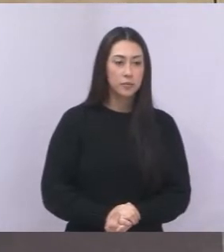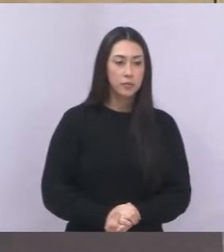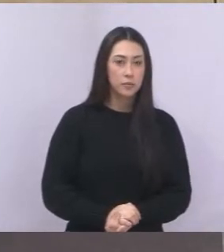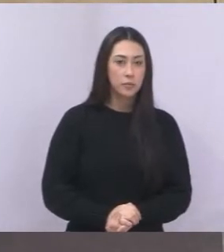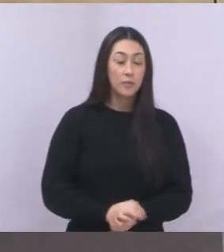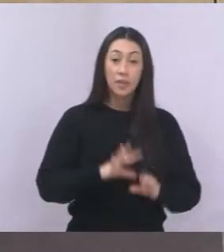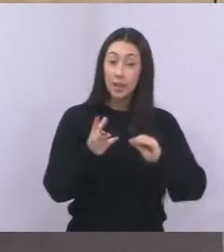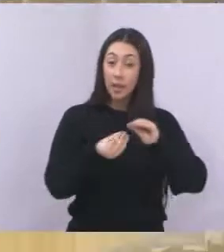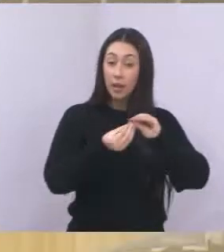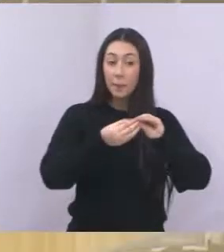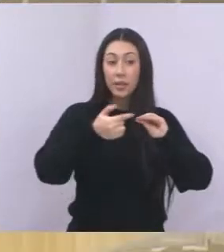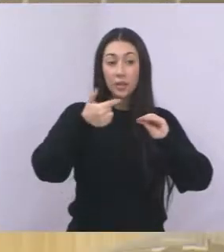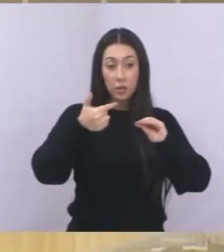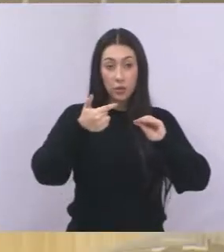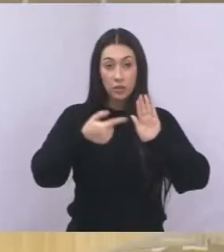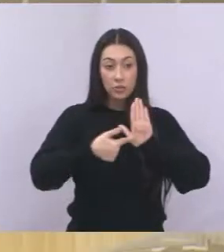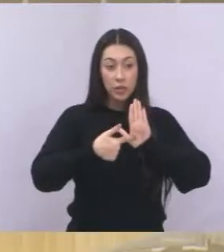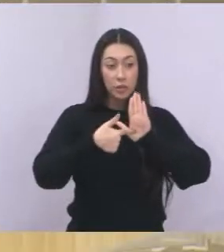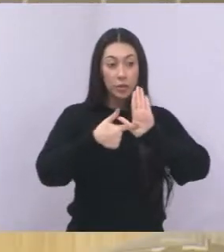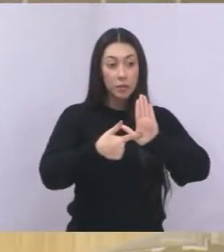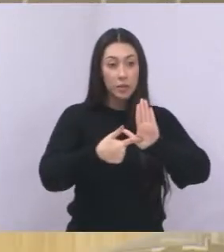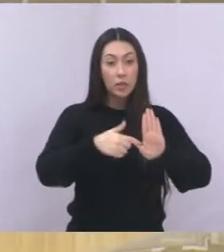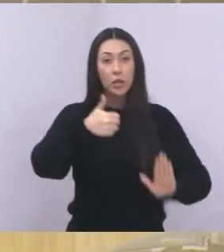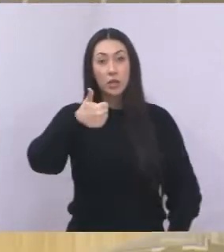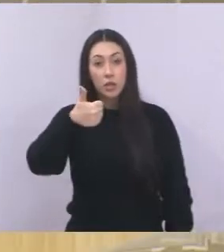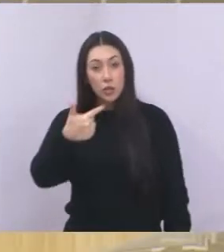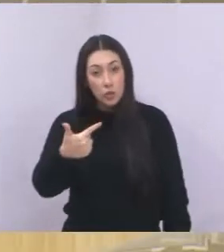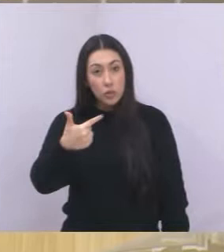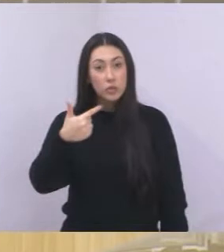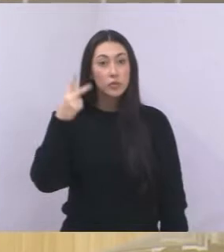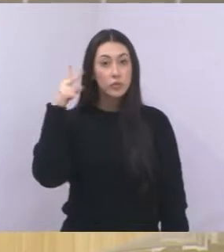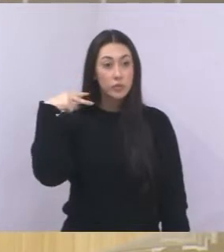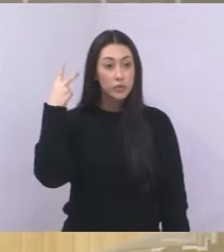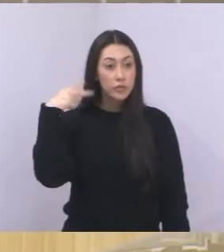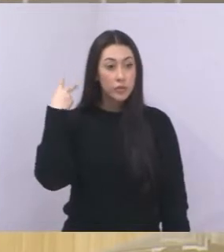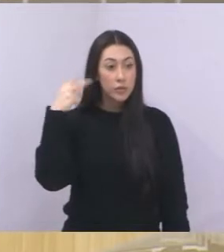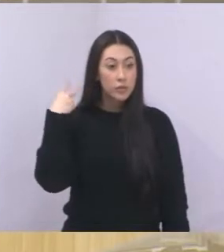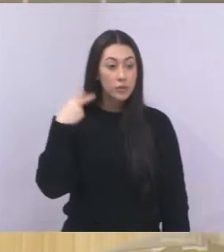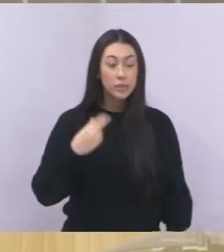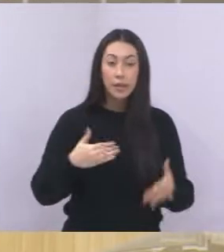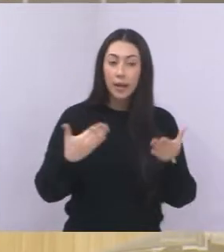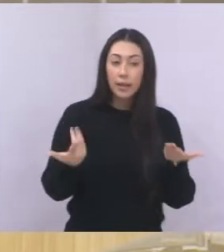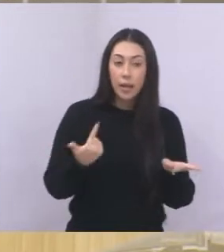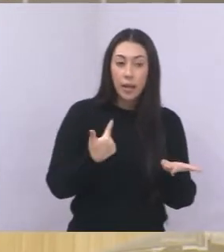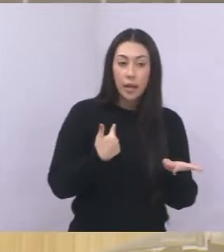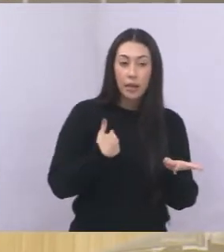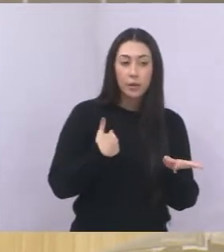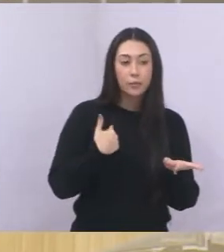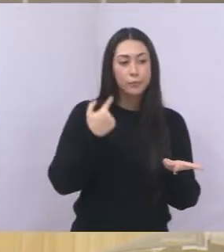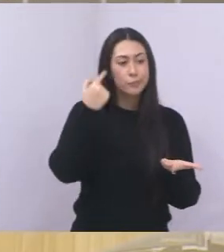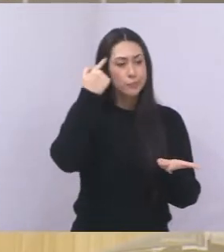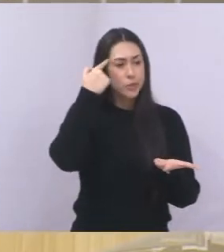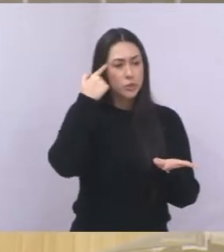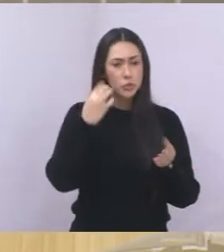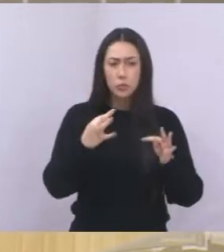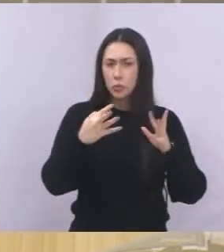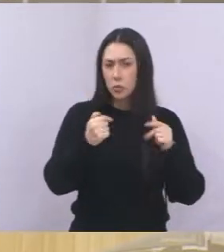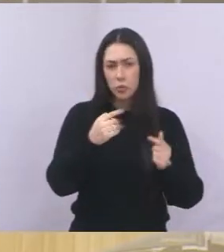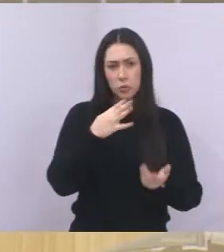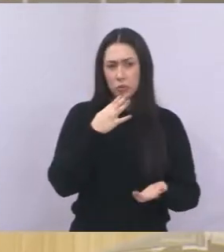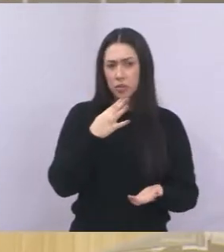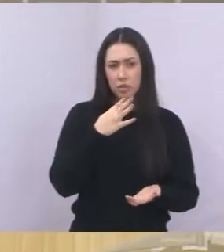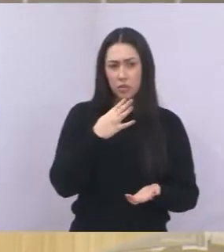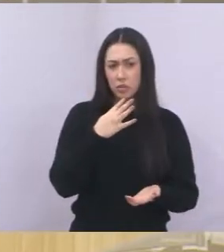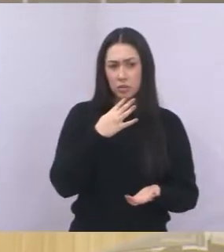A emenda 2 foi apresentada por 12 vereadores dessa casa. Então, eu vejo que já é de conhecimento de todos. Então,